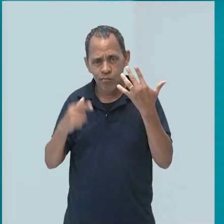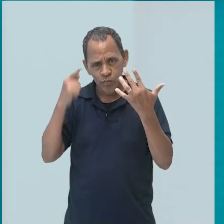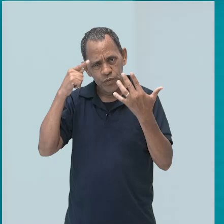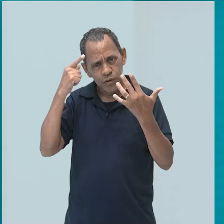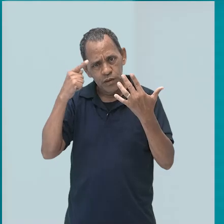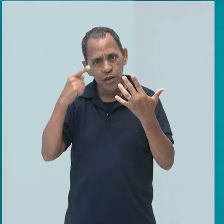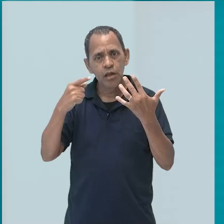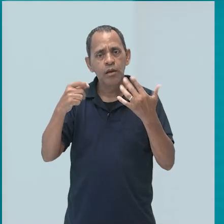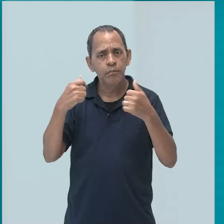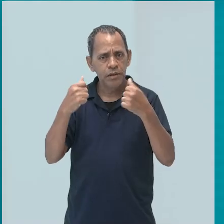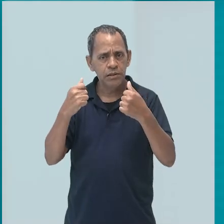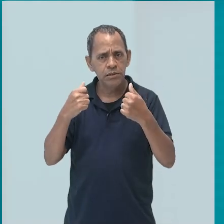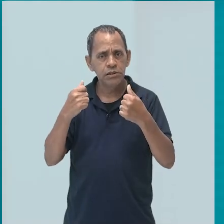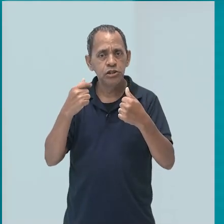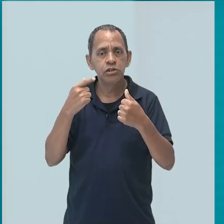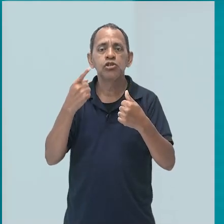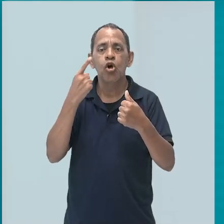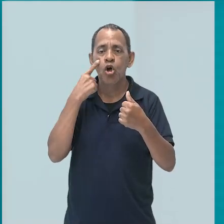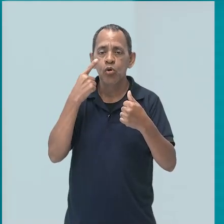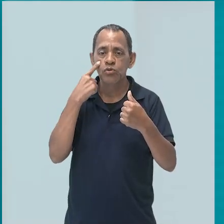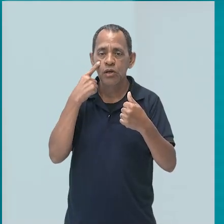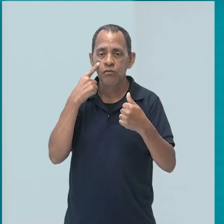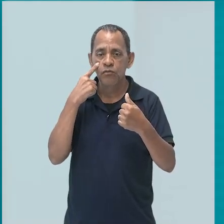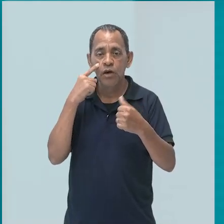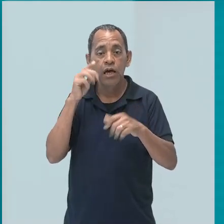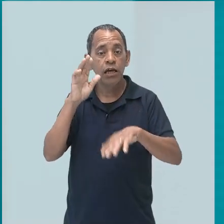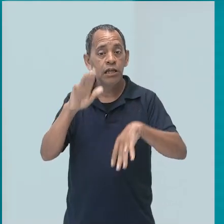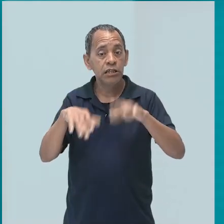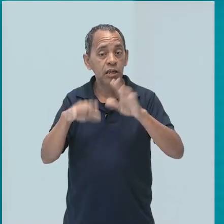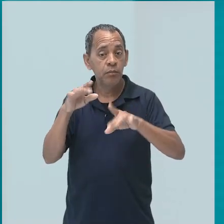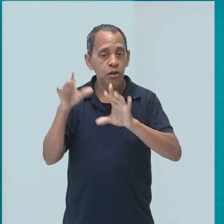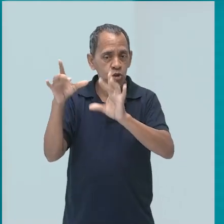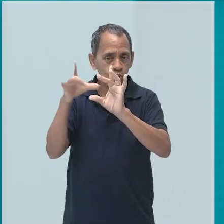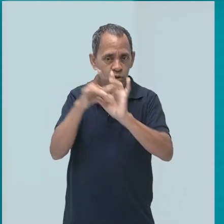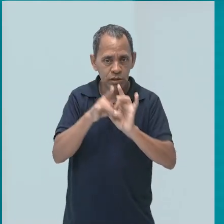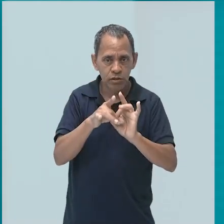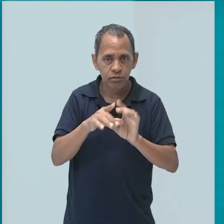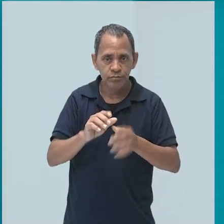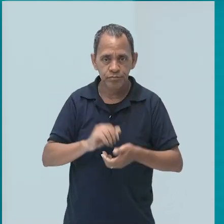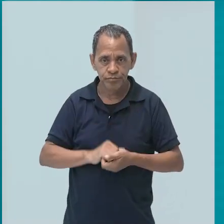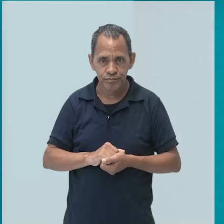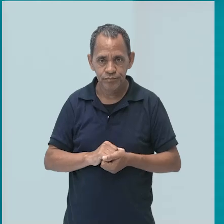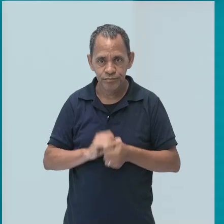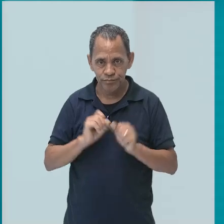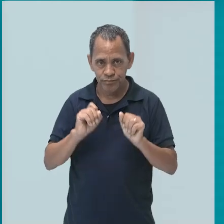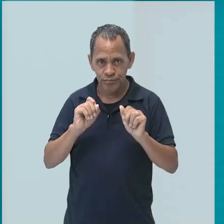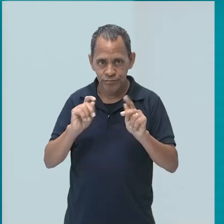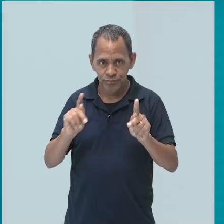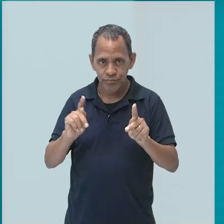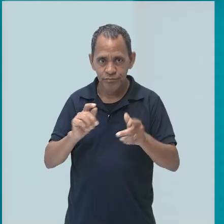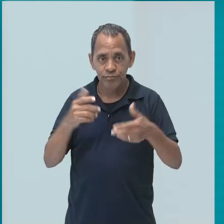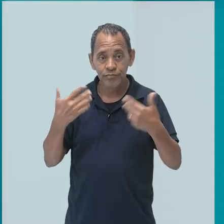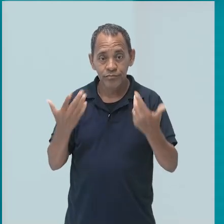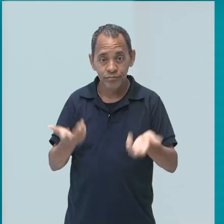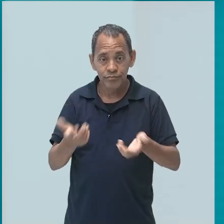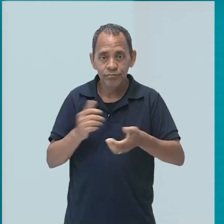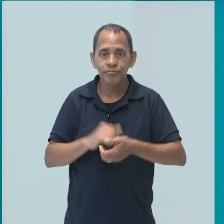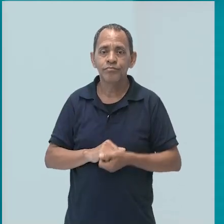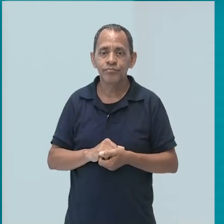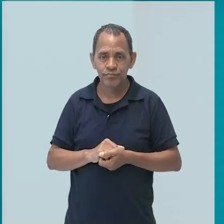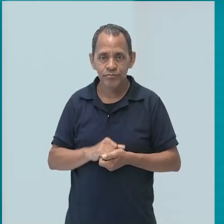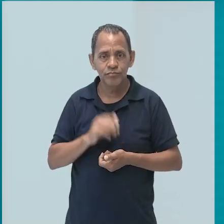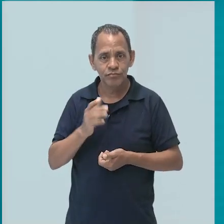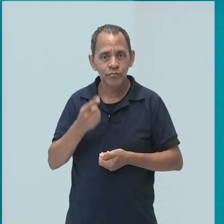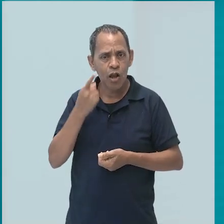sempre o contexto em que ela é empregada para poder definir essa ideia. Certo, gente? Então, já que